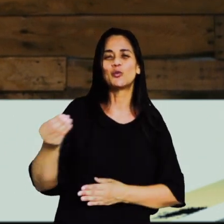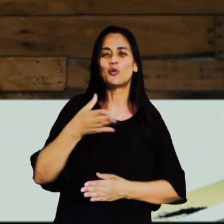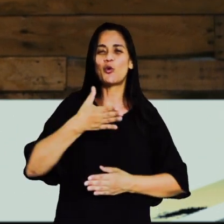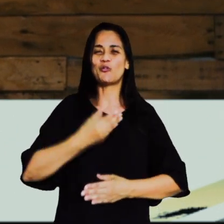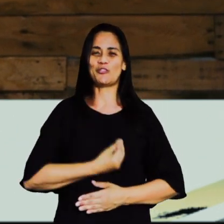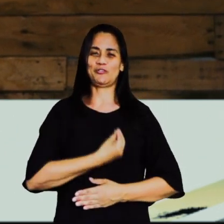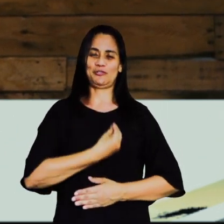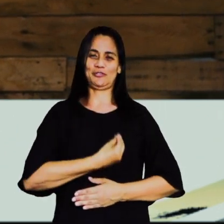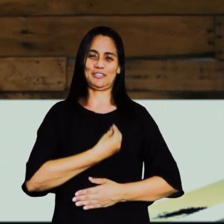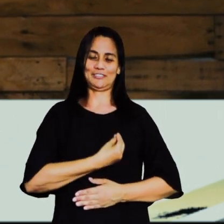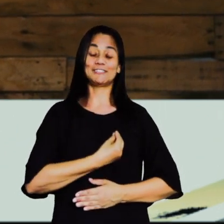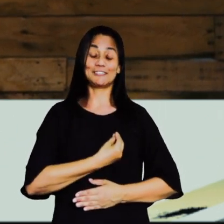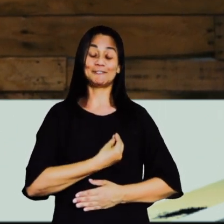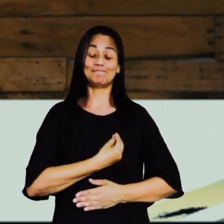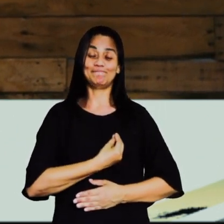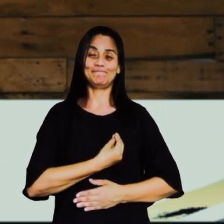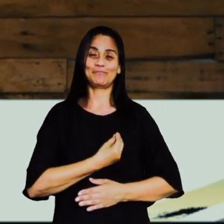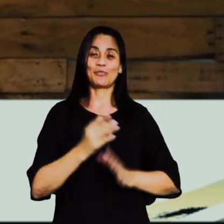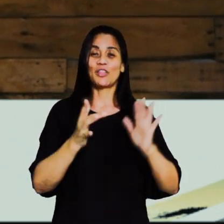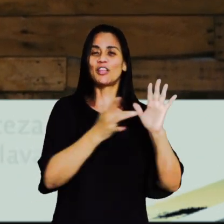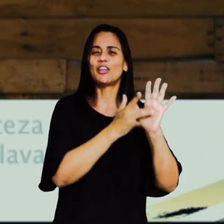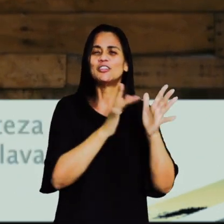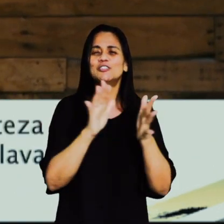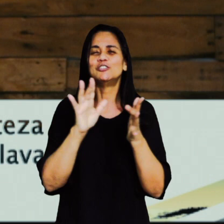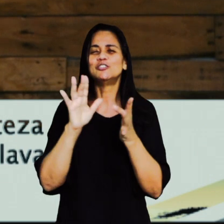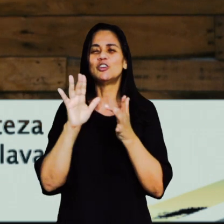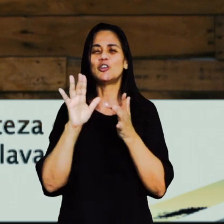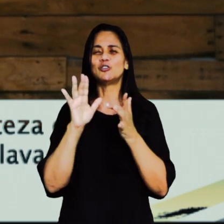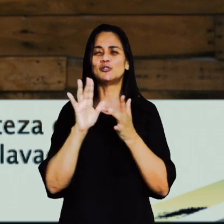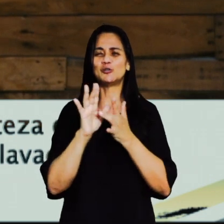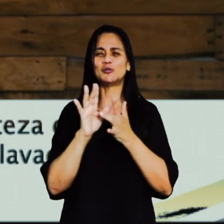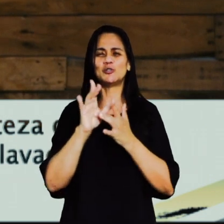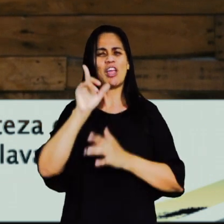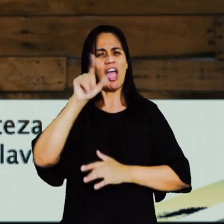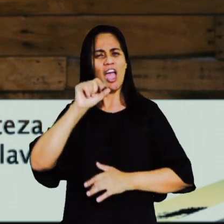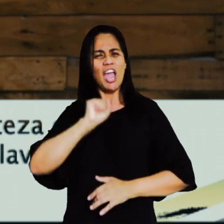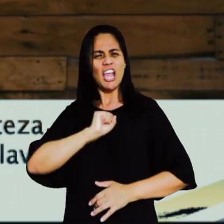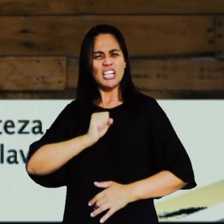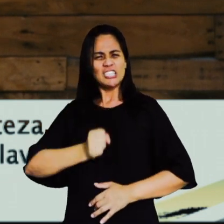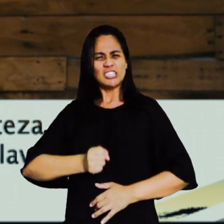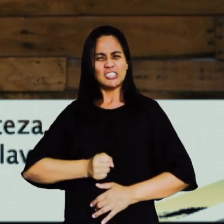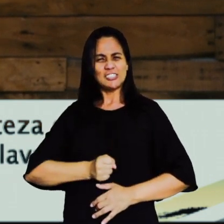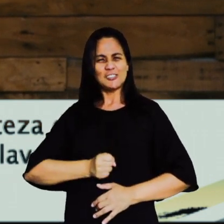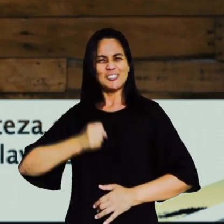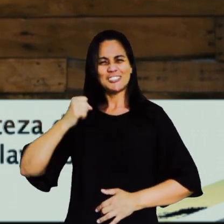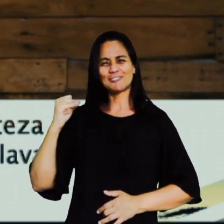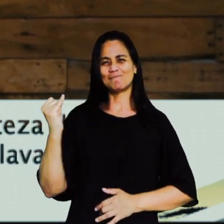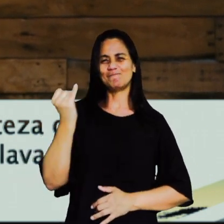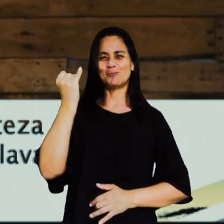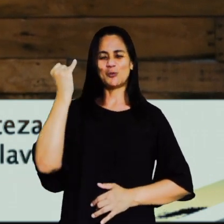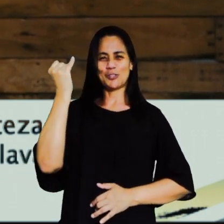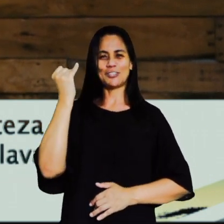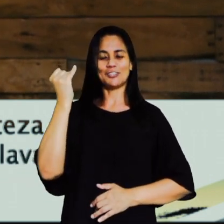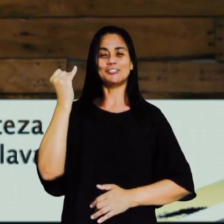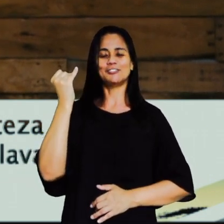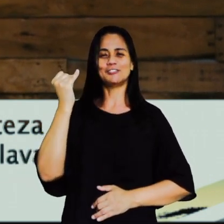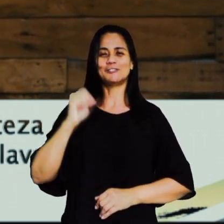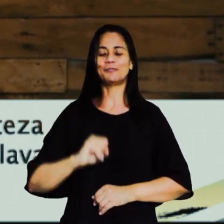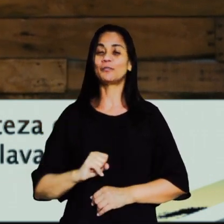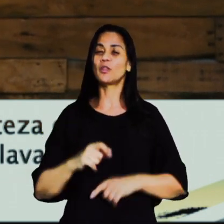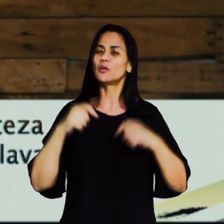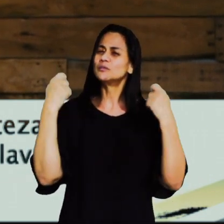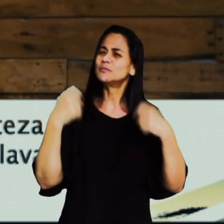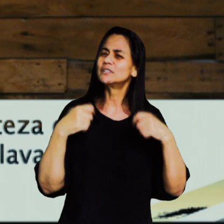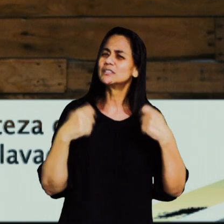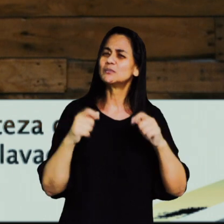pelo véu, isto é, pela sua carne, e tendo um grande sacerdote sobre a casa de Deus, cheguemo-nos